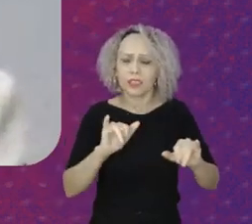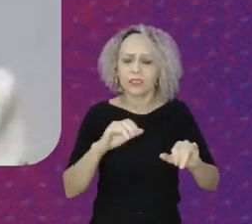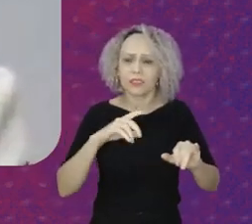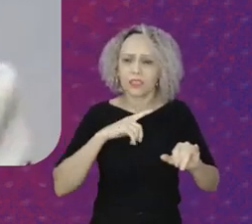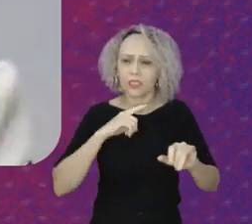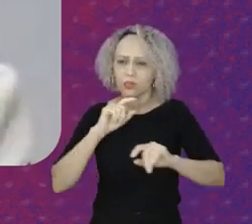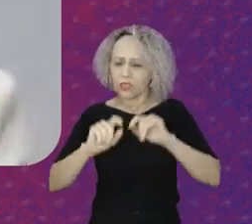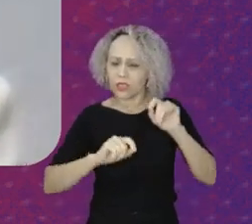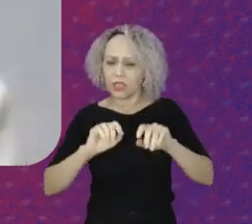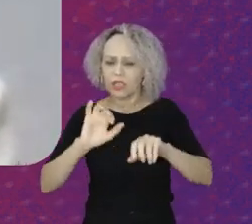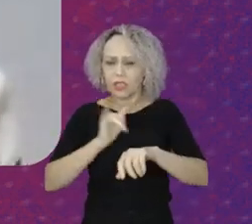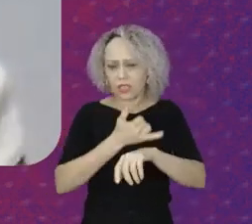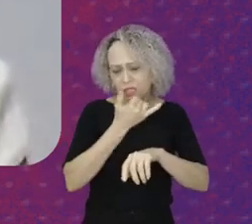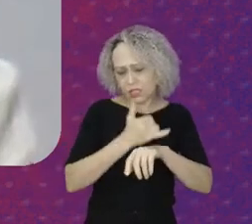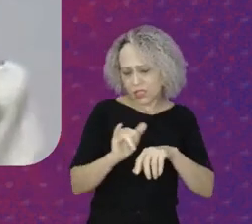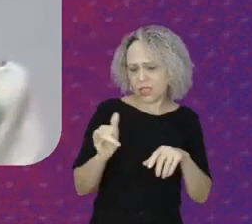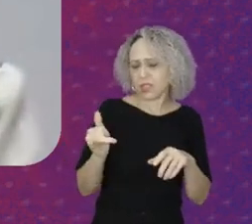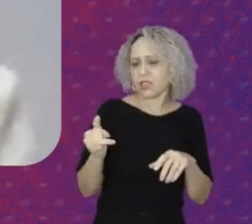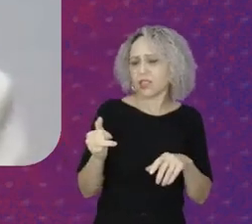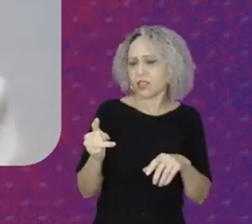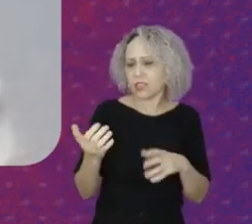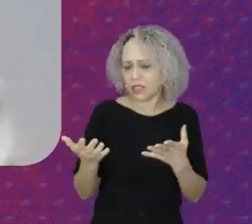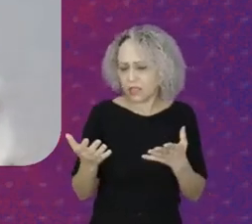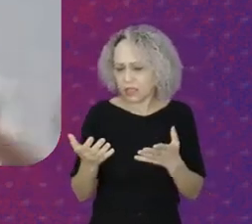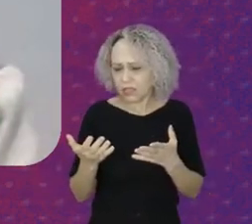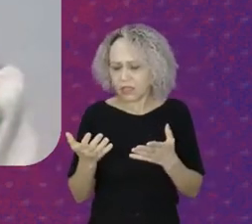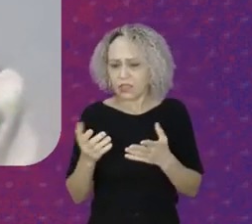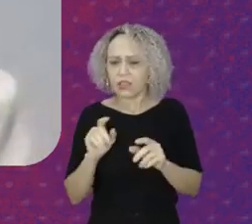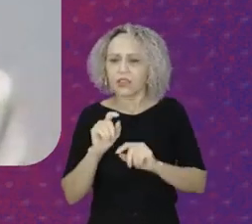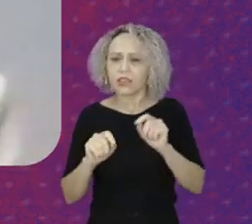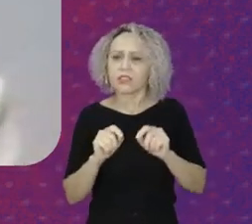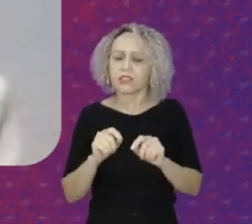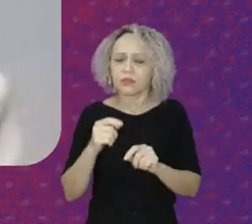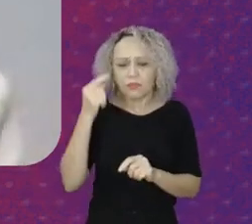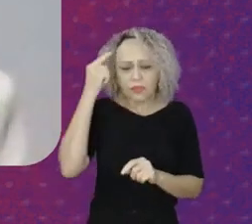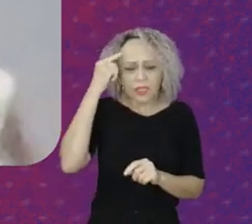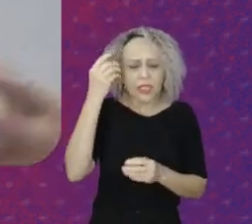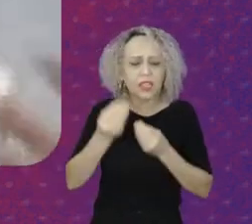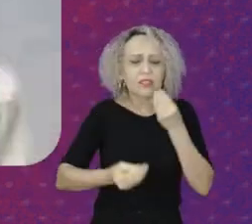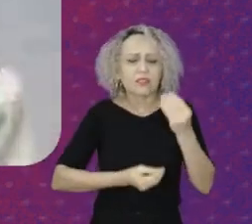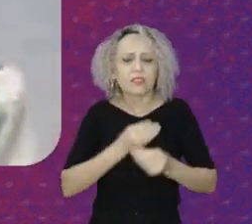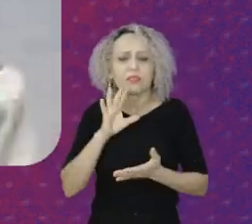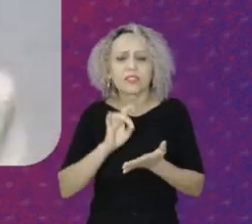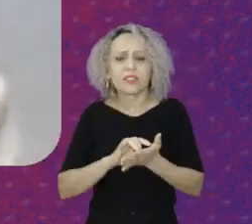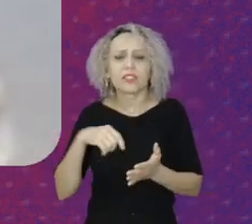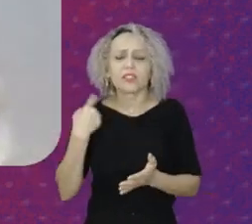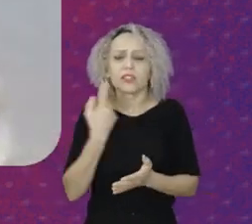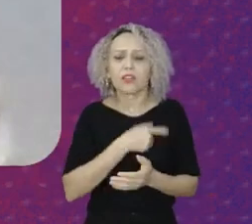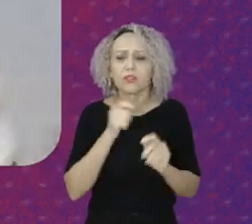tenham essa estratégia de pensar de fato a ampliação, de pensar de fato em como nós vamos poder